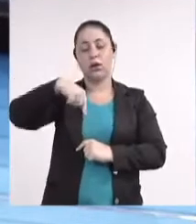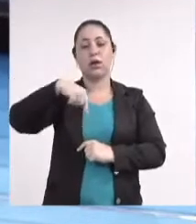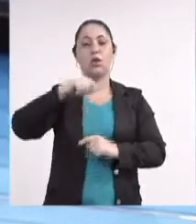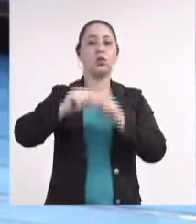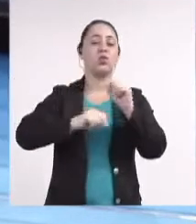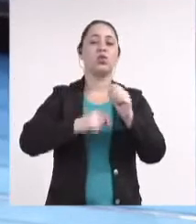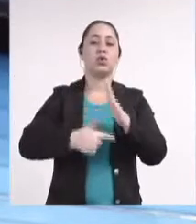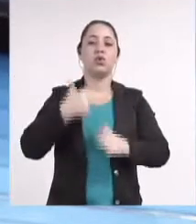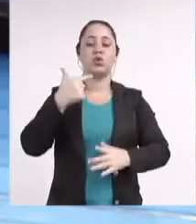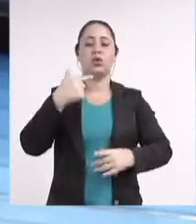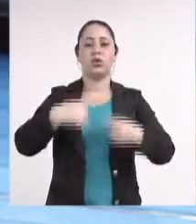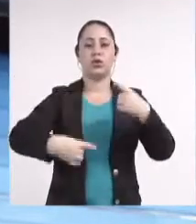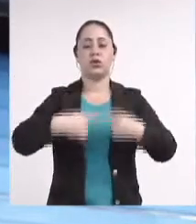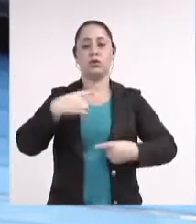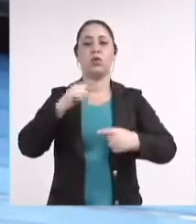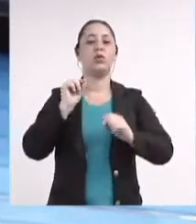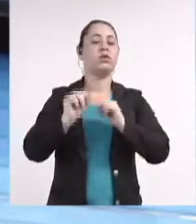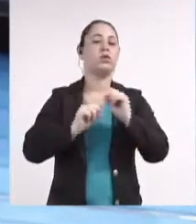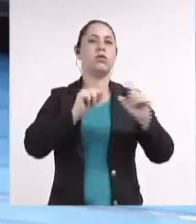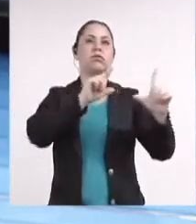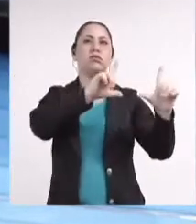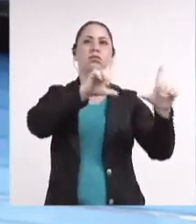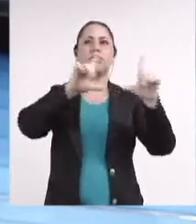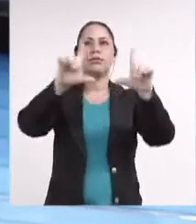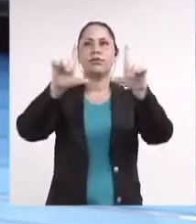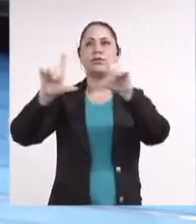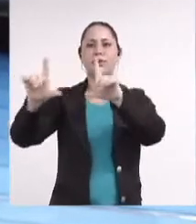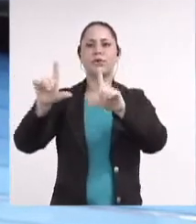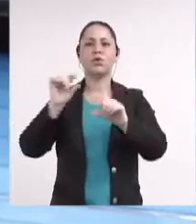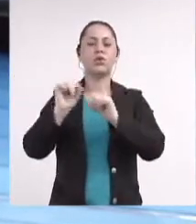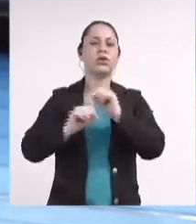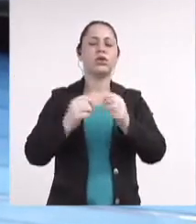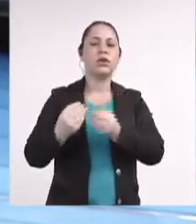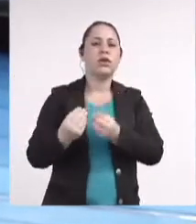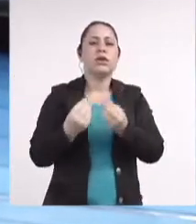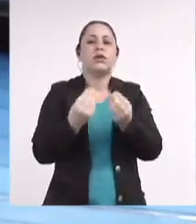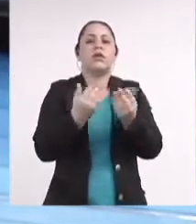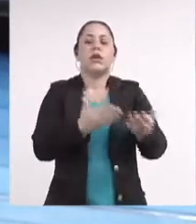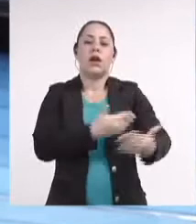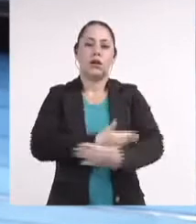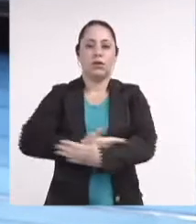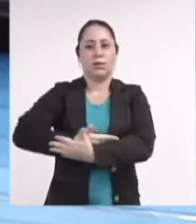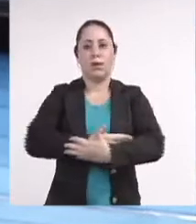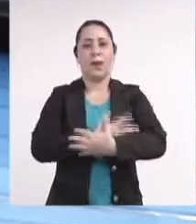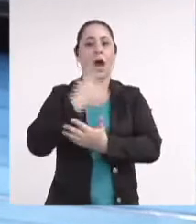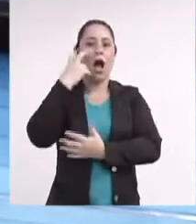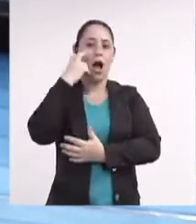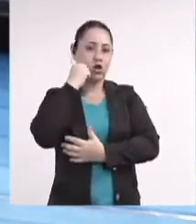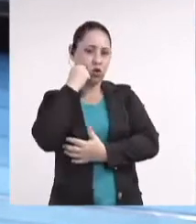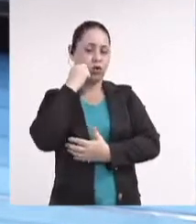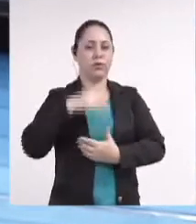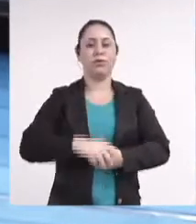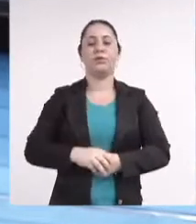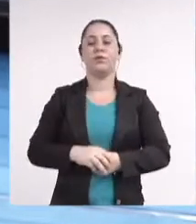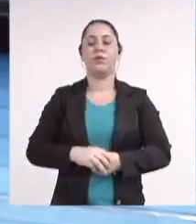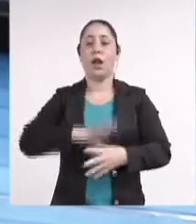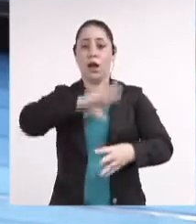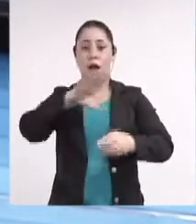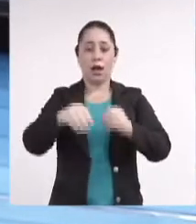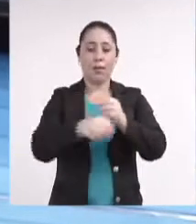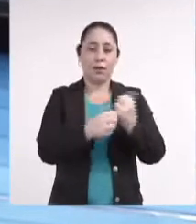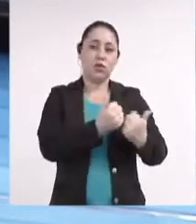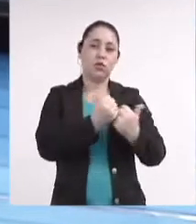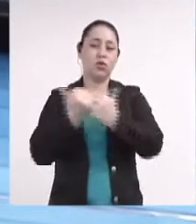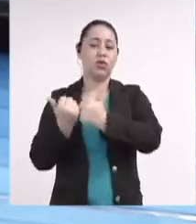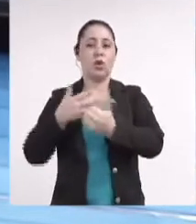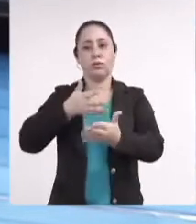votação. Ele trata da afixação de cartazes sobre entrega de bebês à adoção. A emenda substitutiva integral